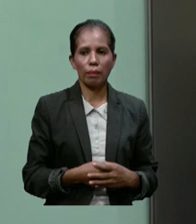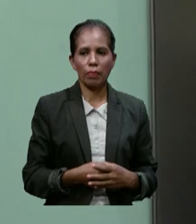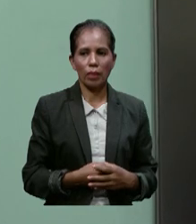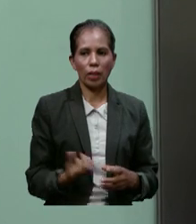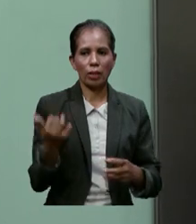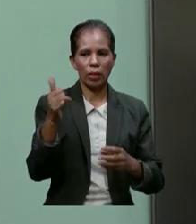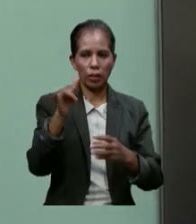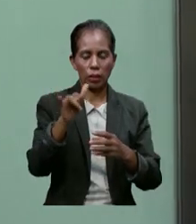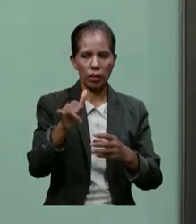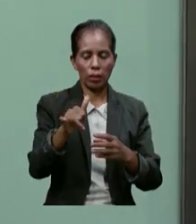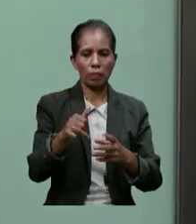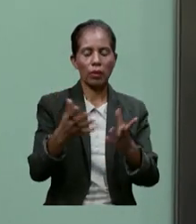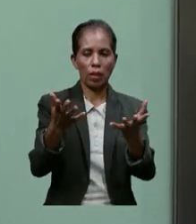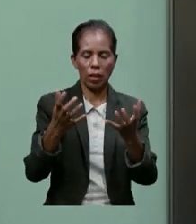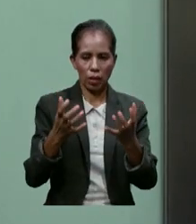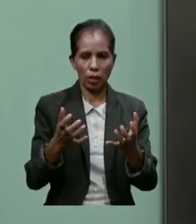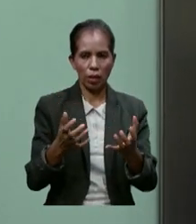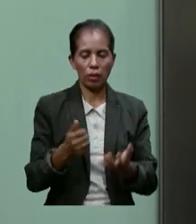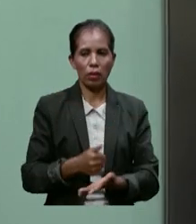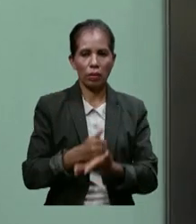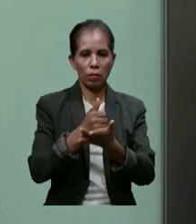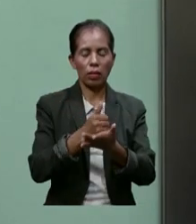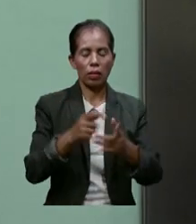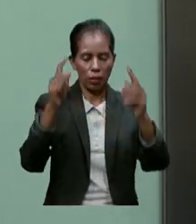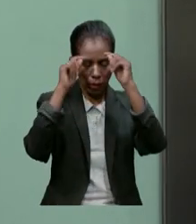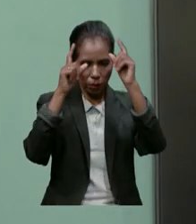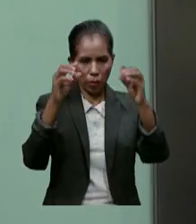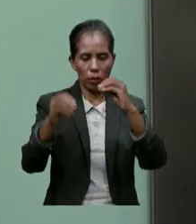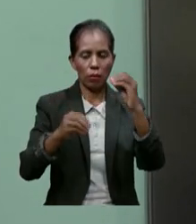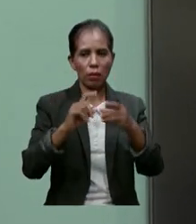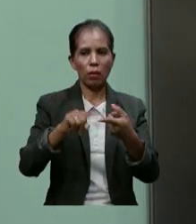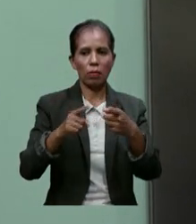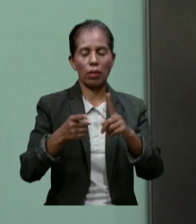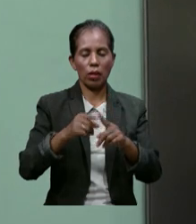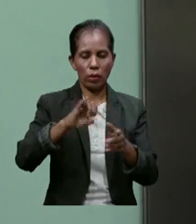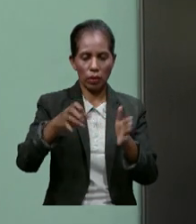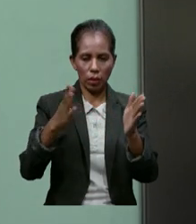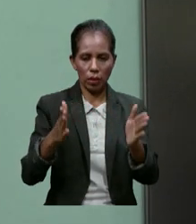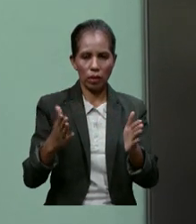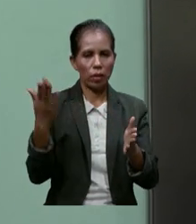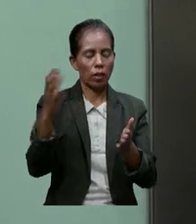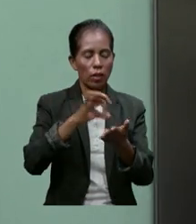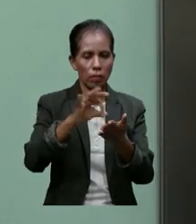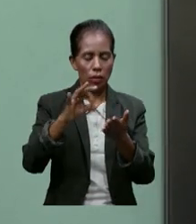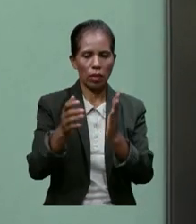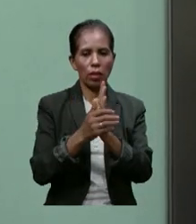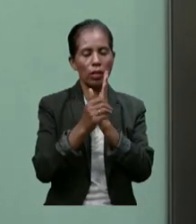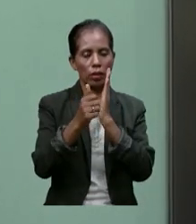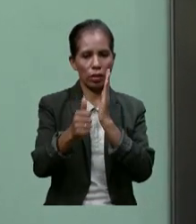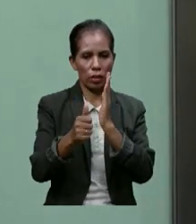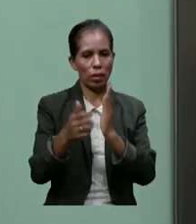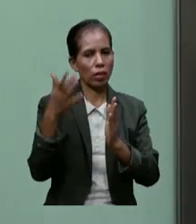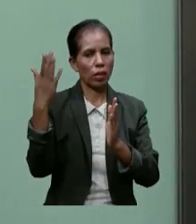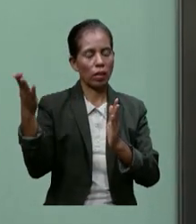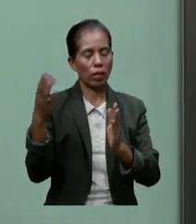Sira Mos a cara a tua apoio a Timor-Leste, ele liga a colega jornalista Sira e a formação, capacitação e a